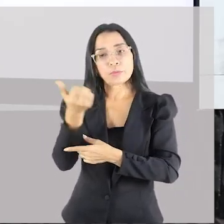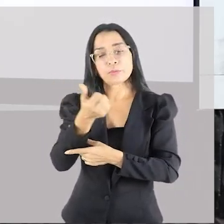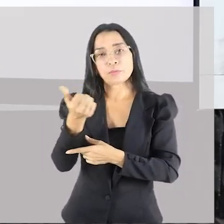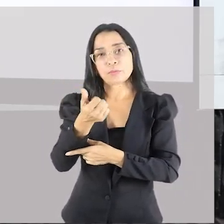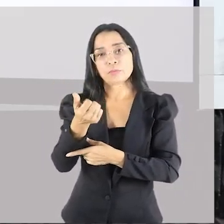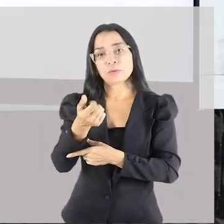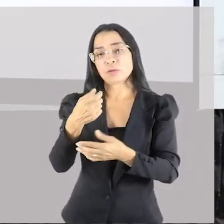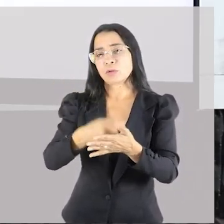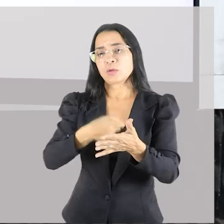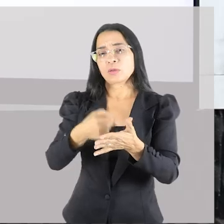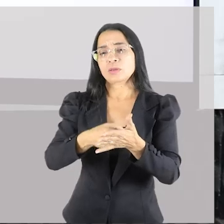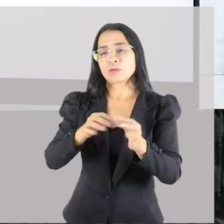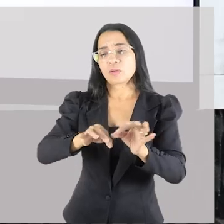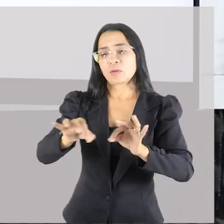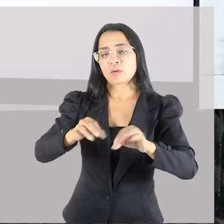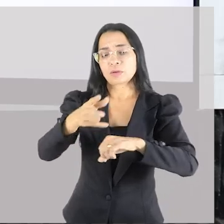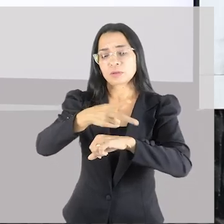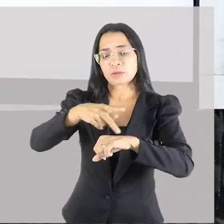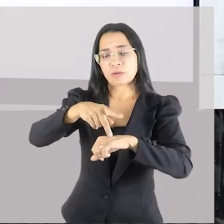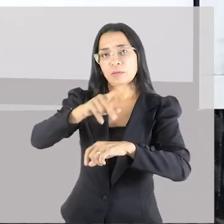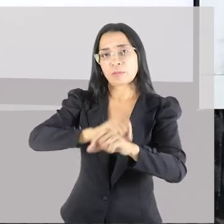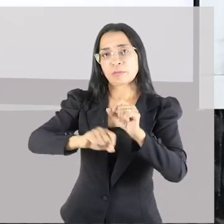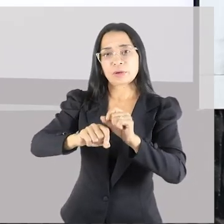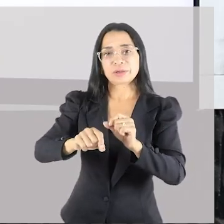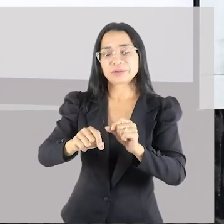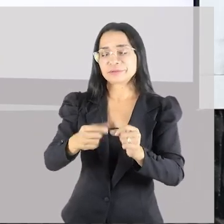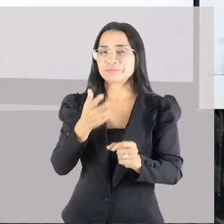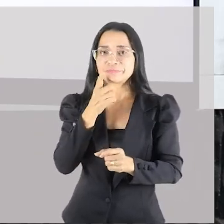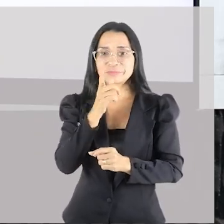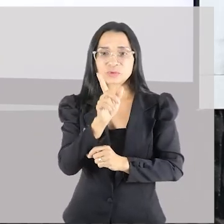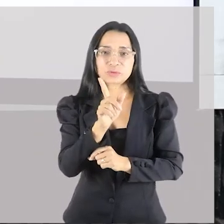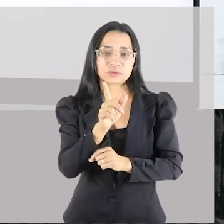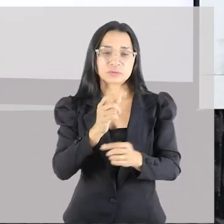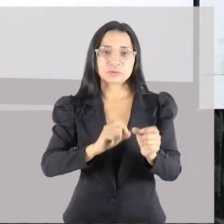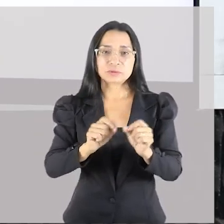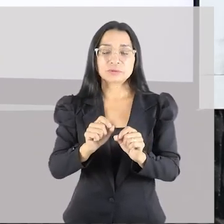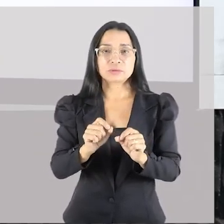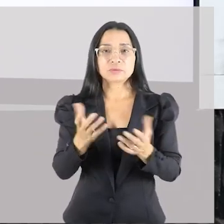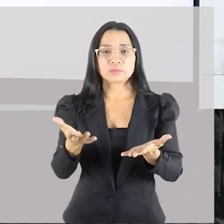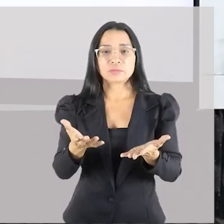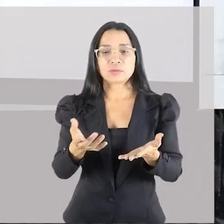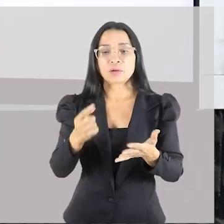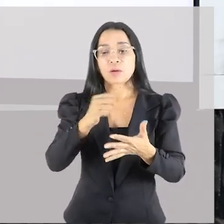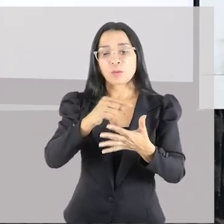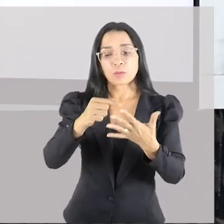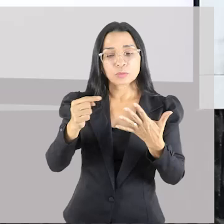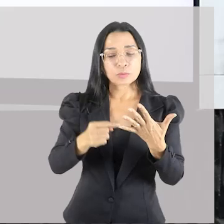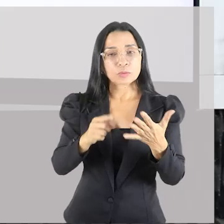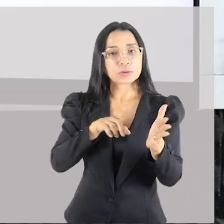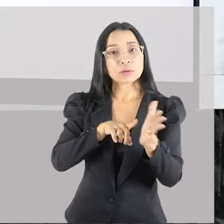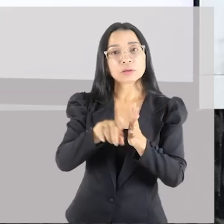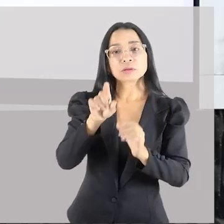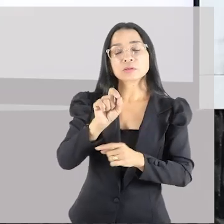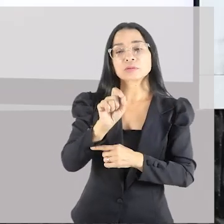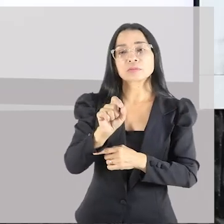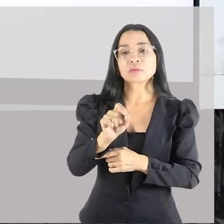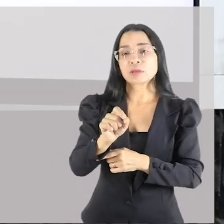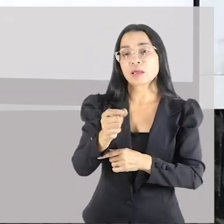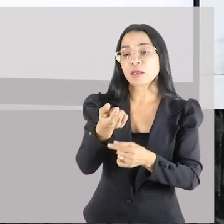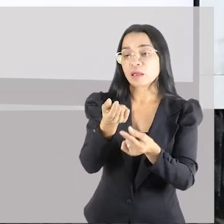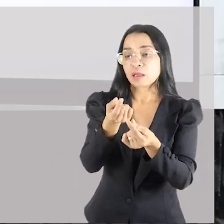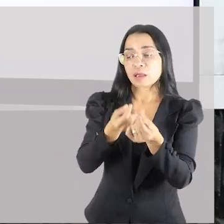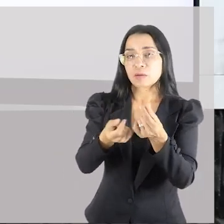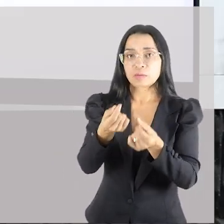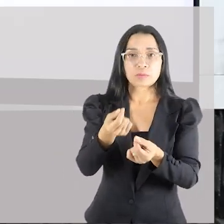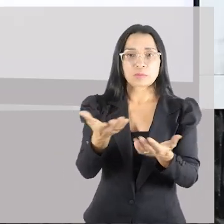levar o país e não conseguiu. Então, olha só, um dos pontos era exatamente a questão econômica. A questão política